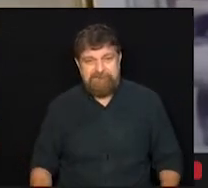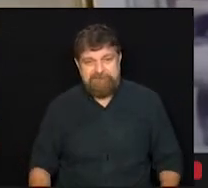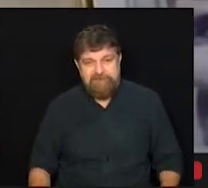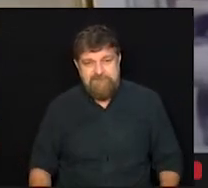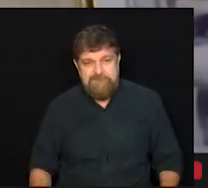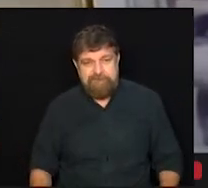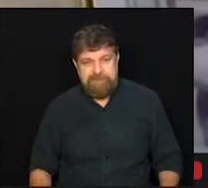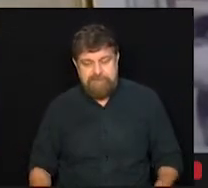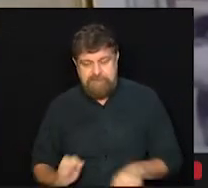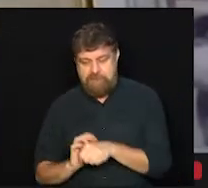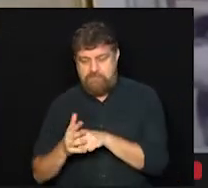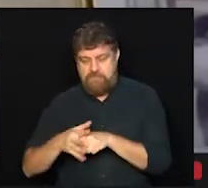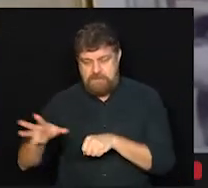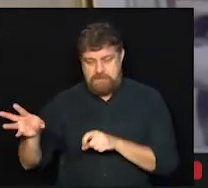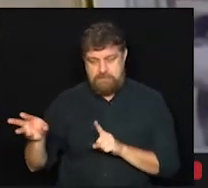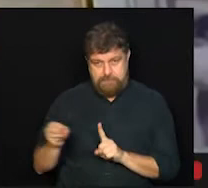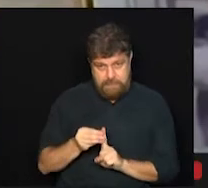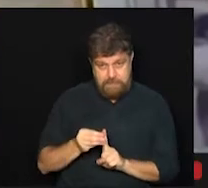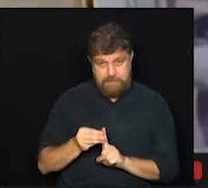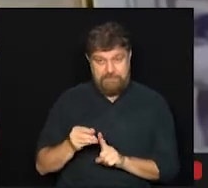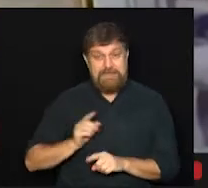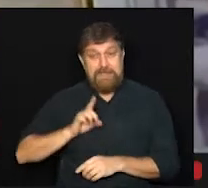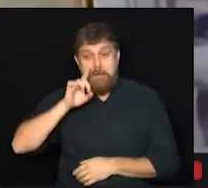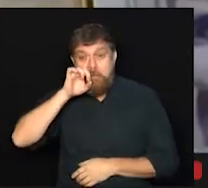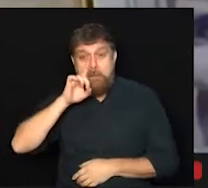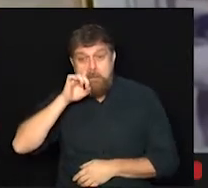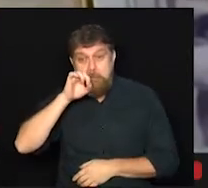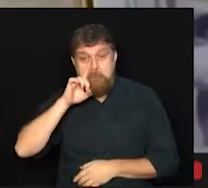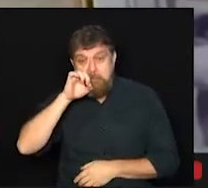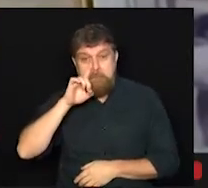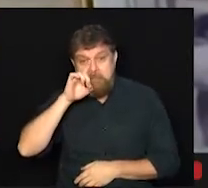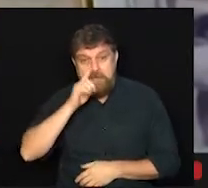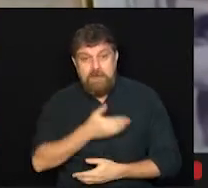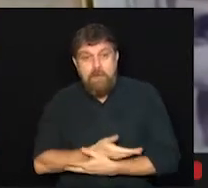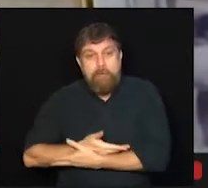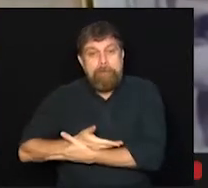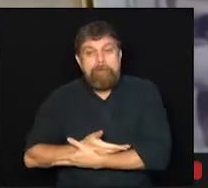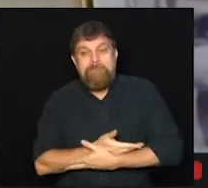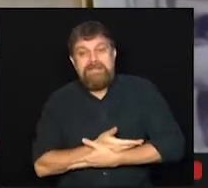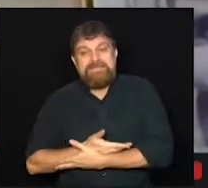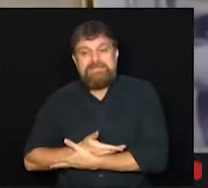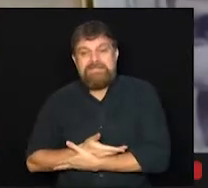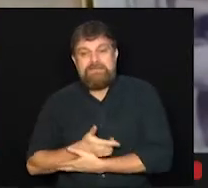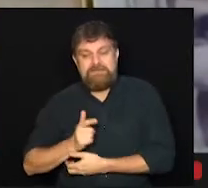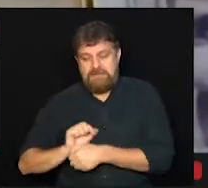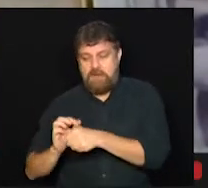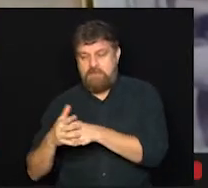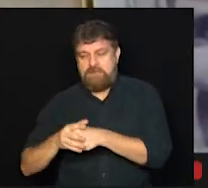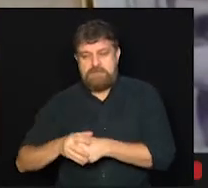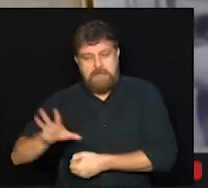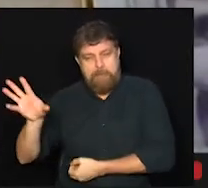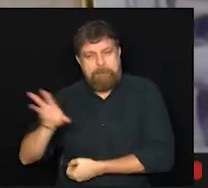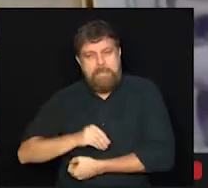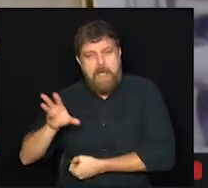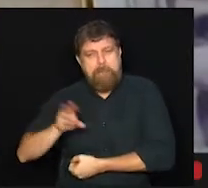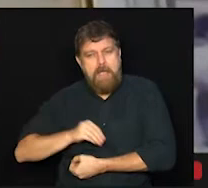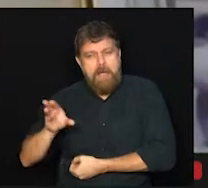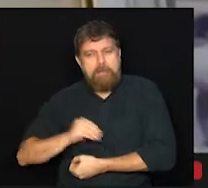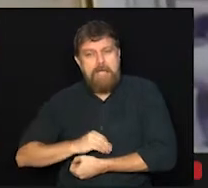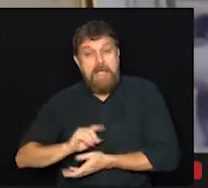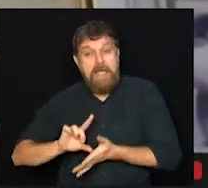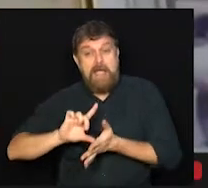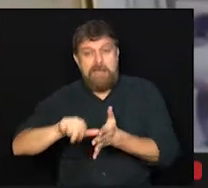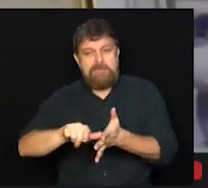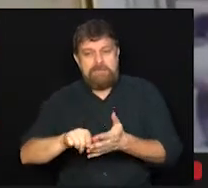Covid. Existe o risco dos recém-nascidos serem contaminados pelo Covid depois. Então, isso que